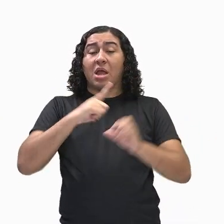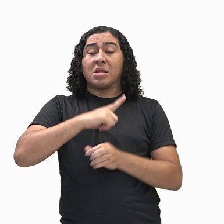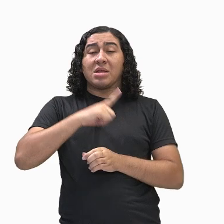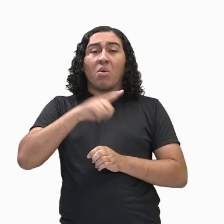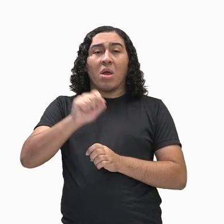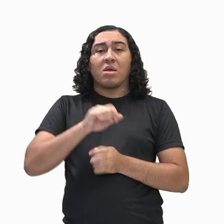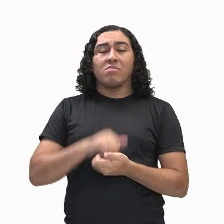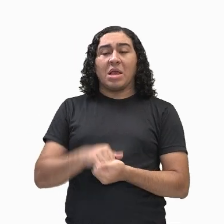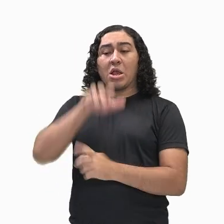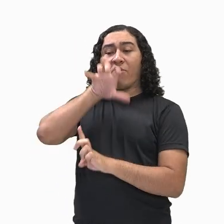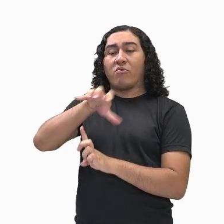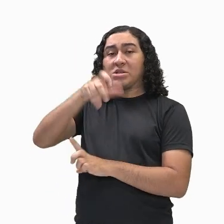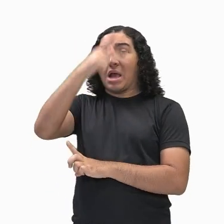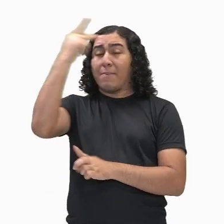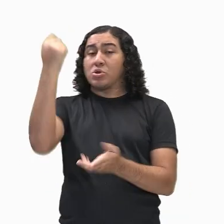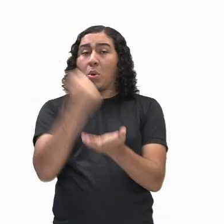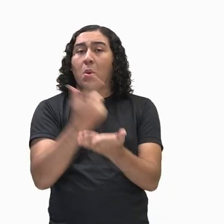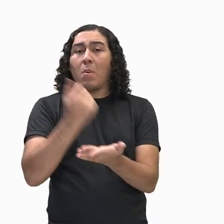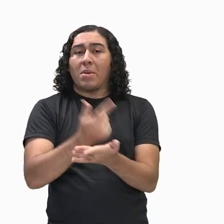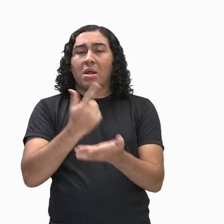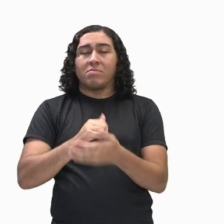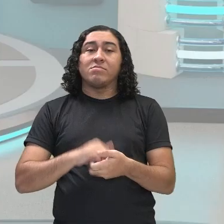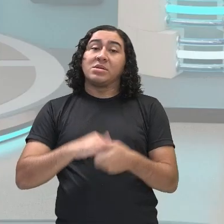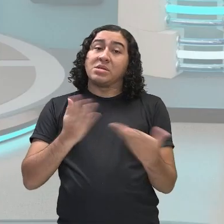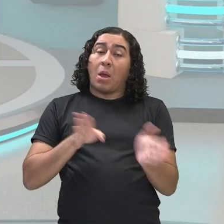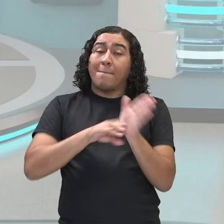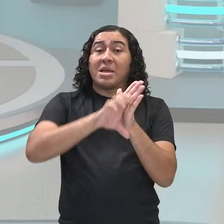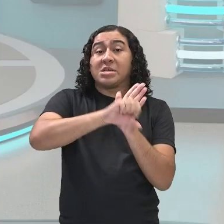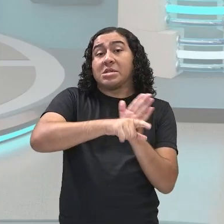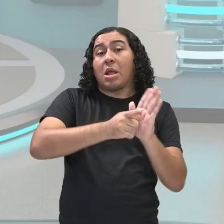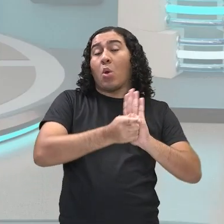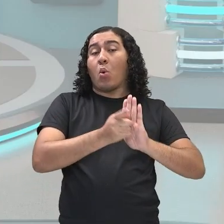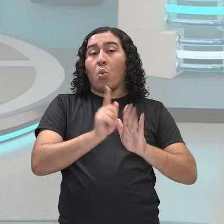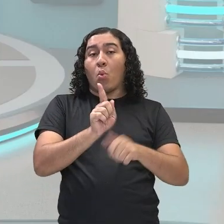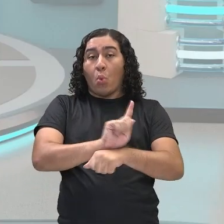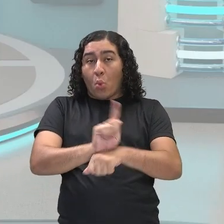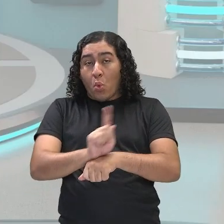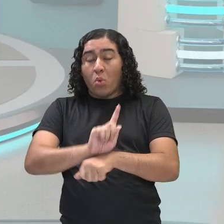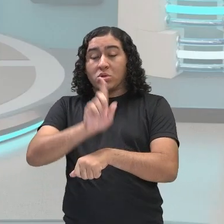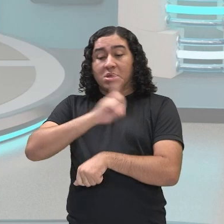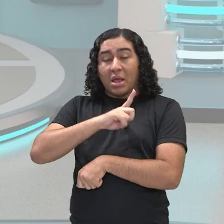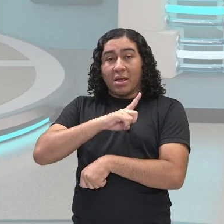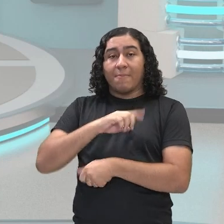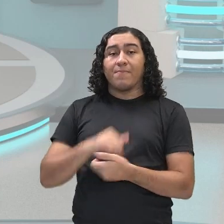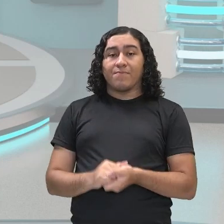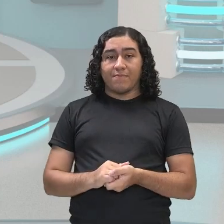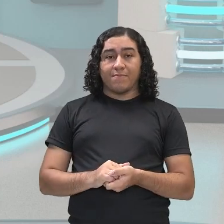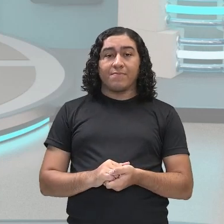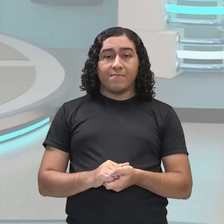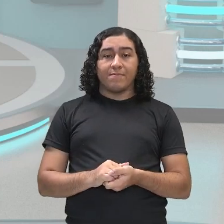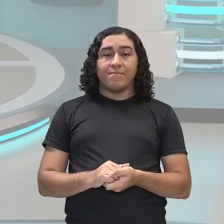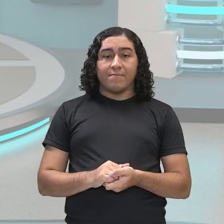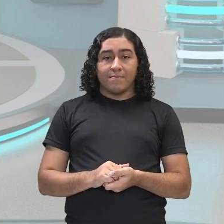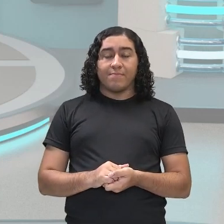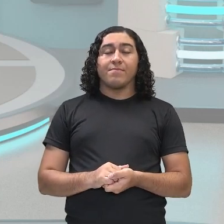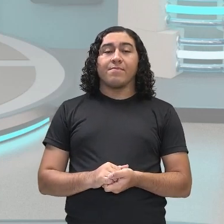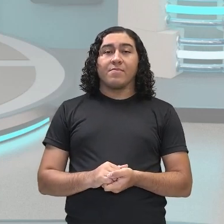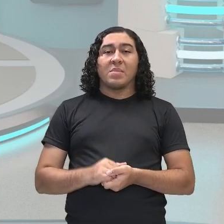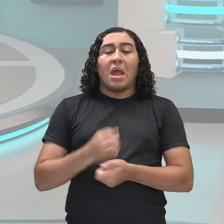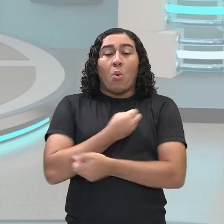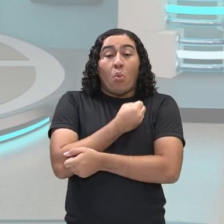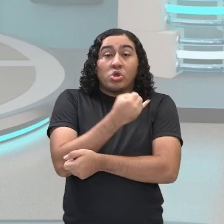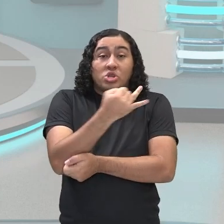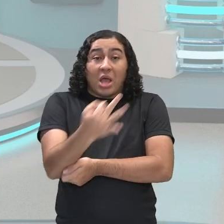Deem um Google, pesquisem a obra do Andy Warhol, que é das latas, e vocês vão ver a quantidade de